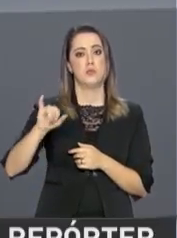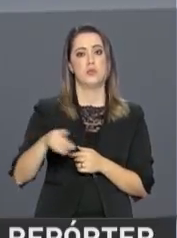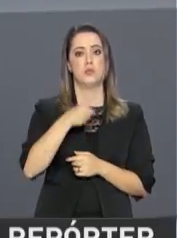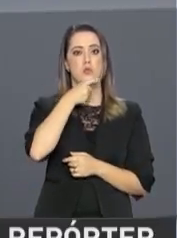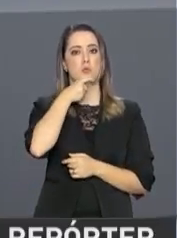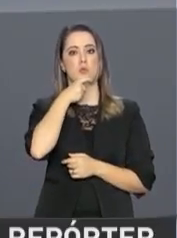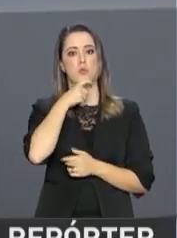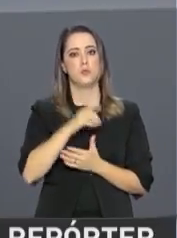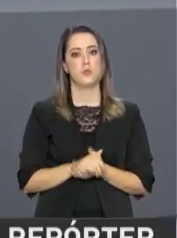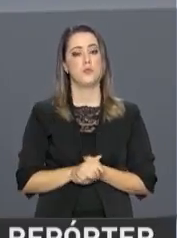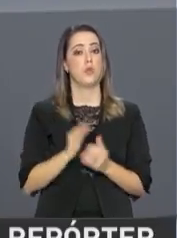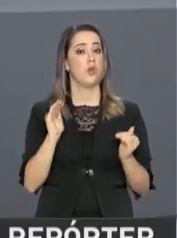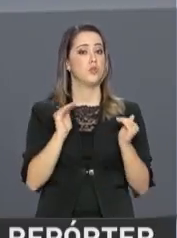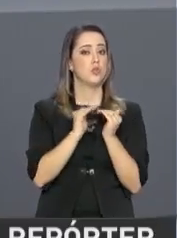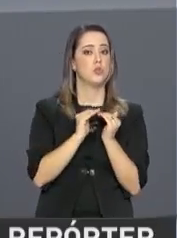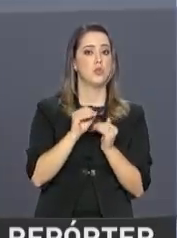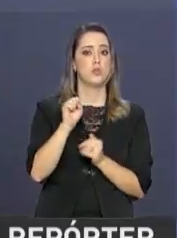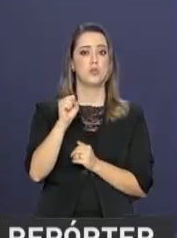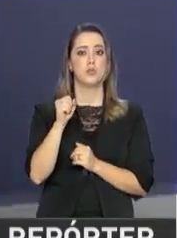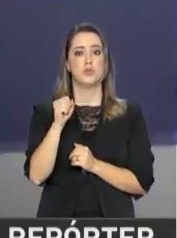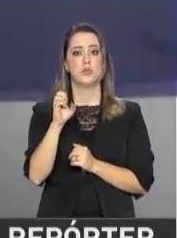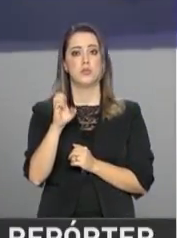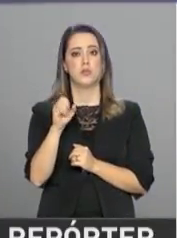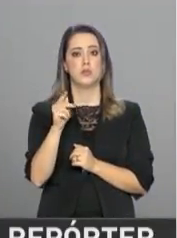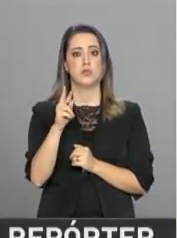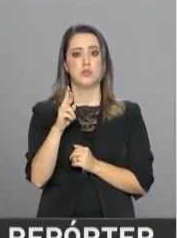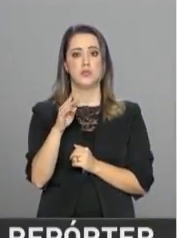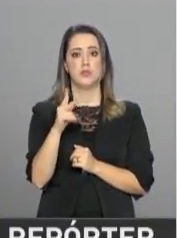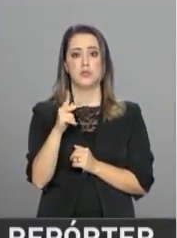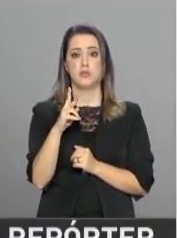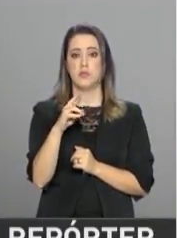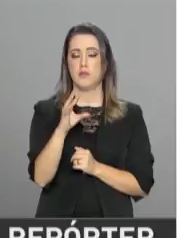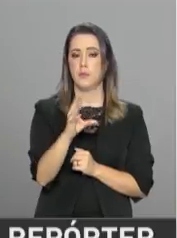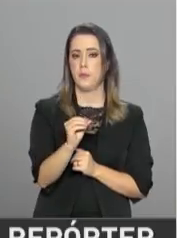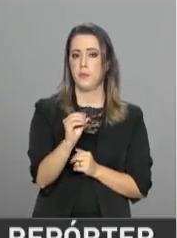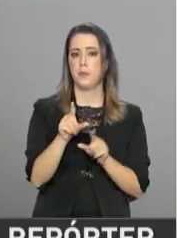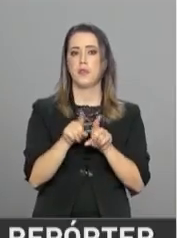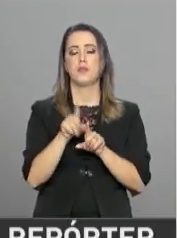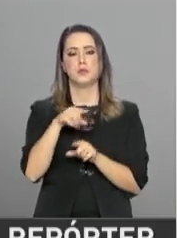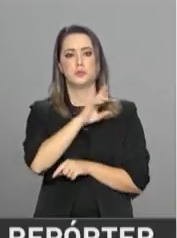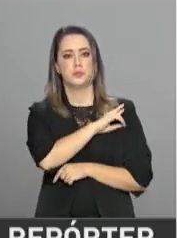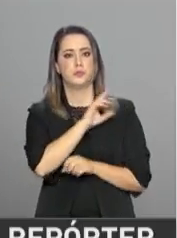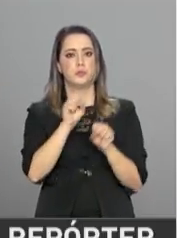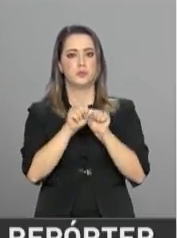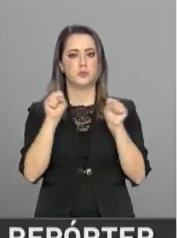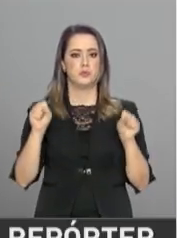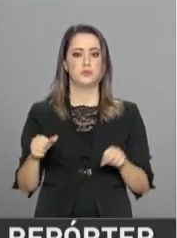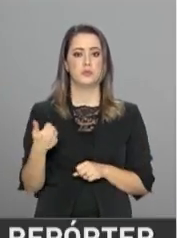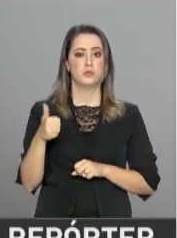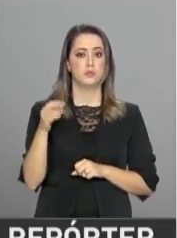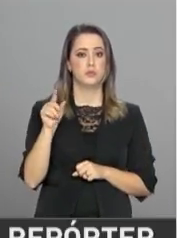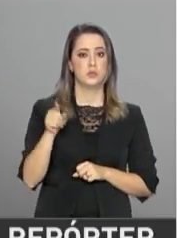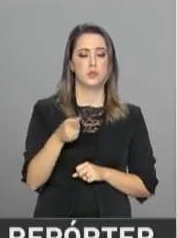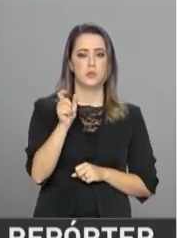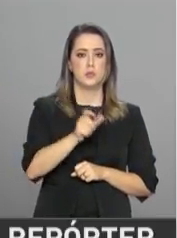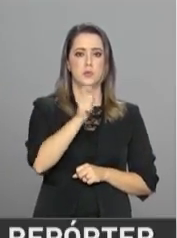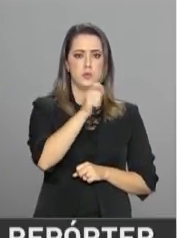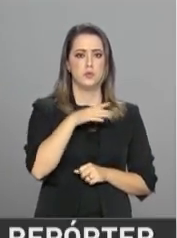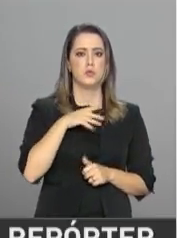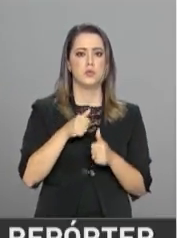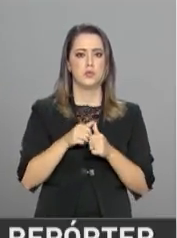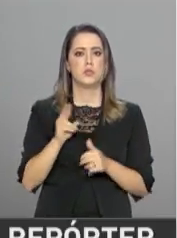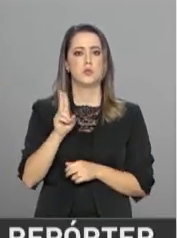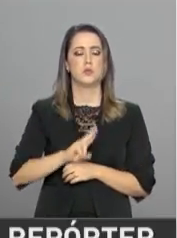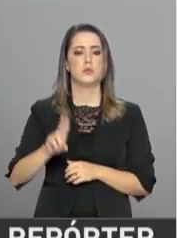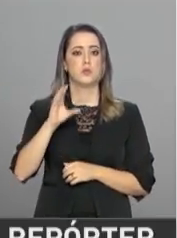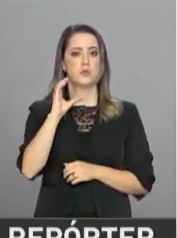de julho de acordo com o serpro empresa pública responsável pelo sistema 110 mil motoristas brasileiros já estão